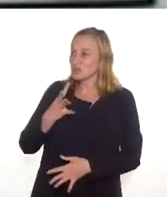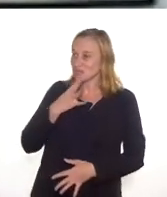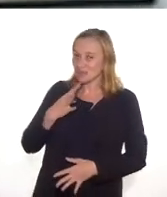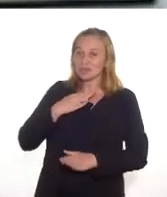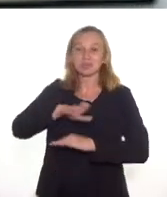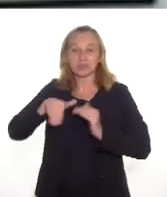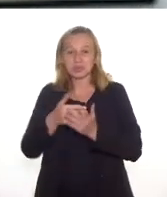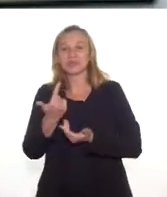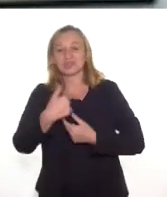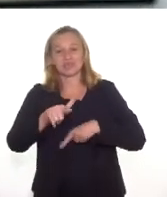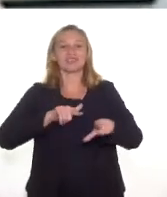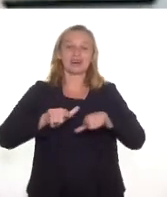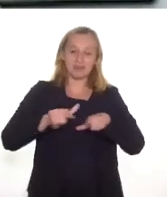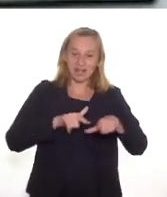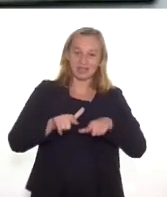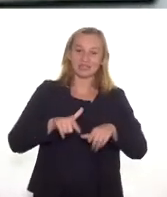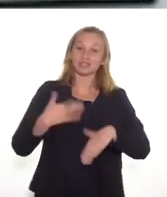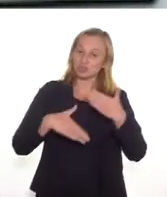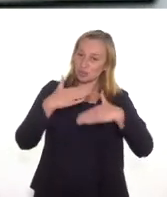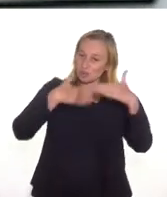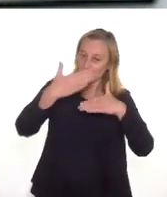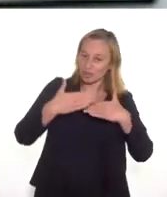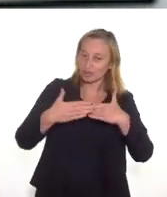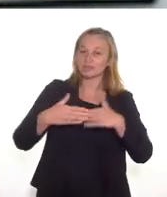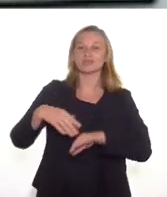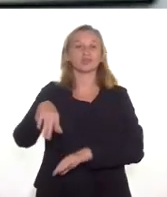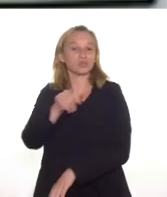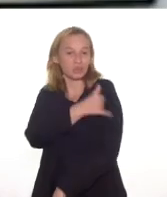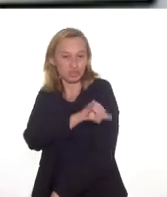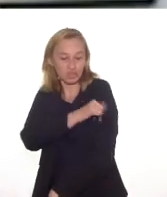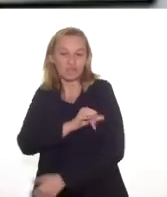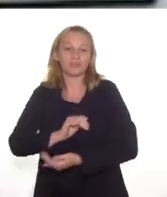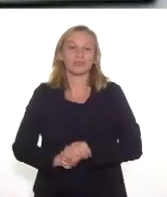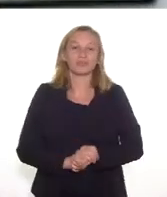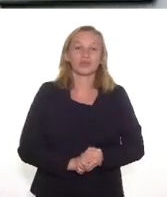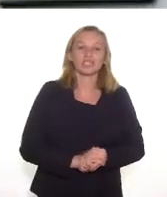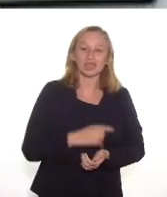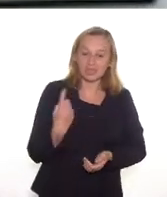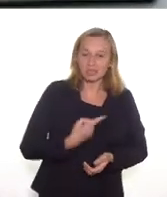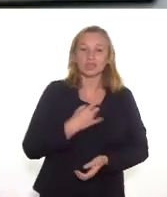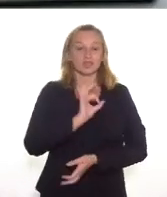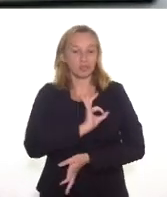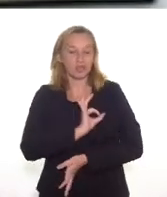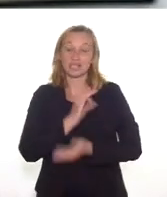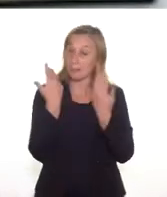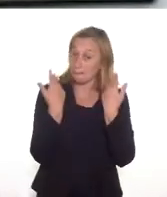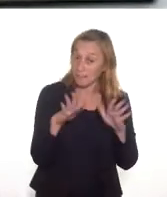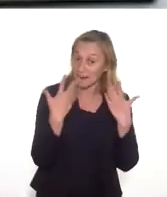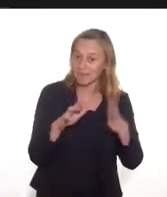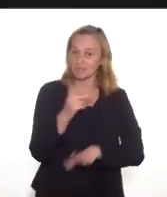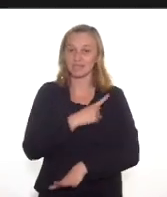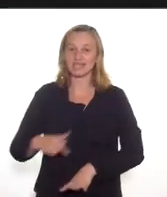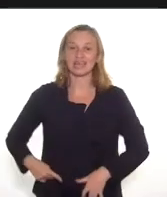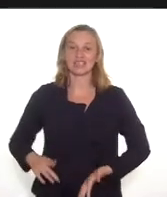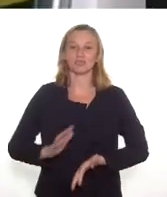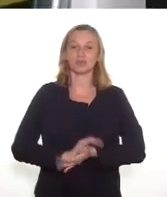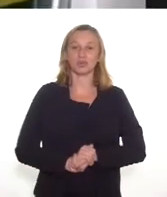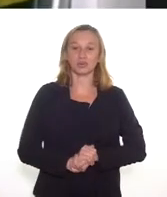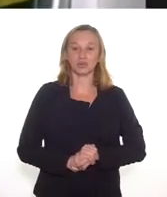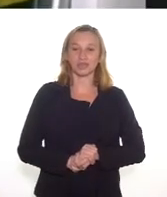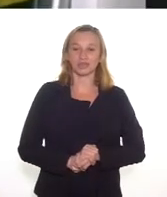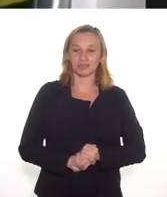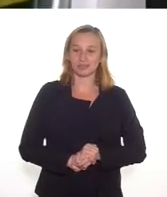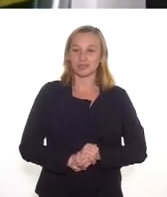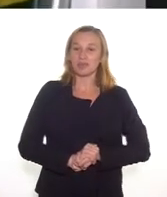todo o seu trabalho em prol do desenvolvimento do Rio de Janeiro e das nossas polícias. Parabéns, presidente.